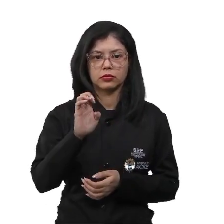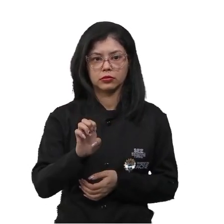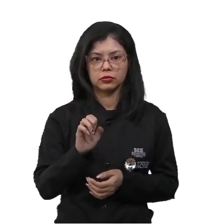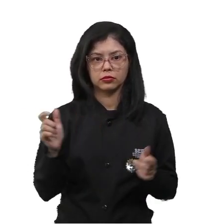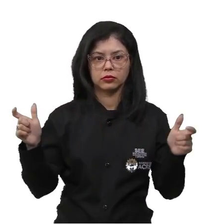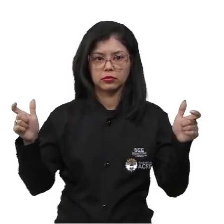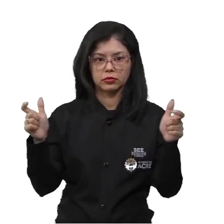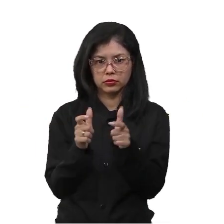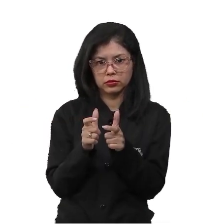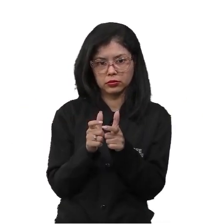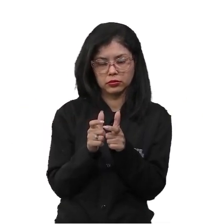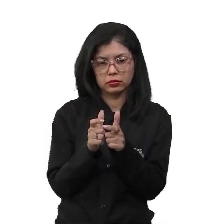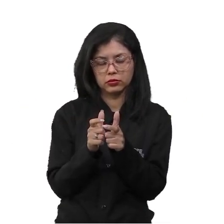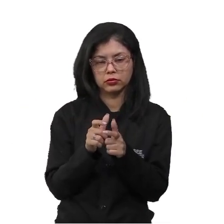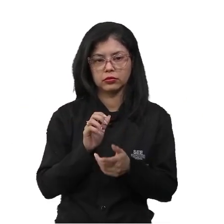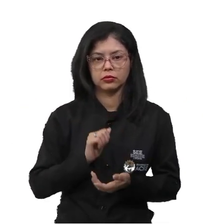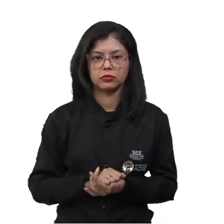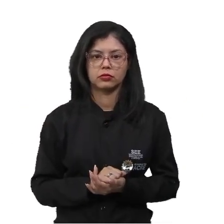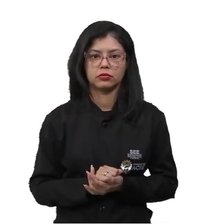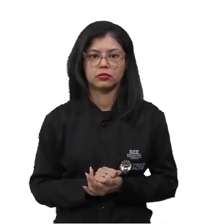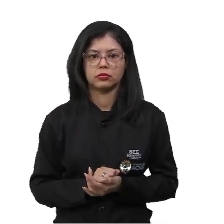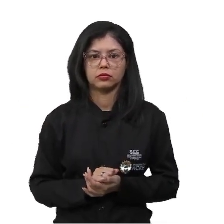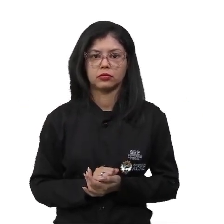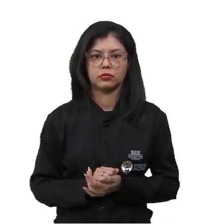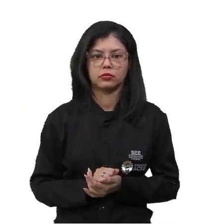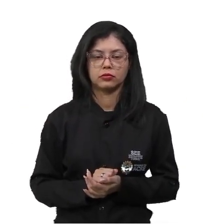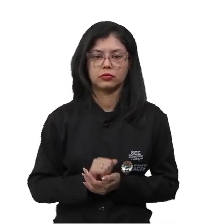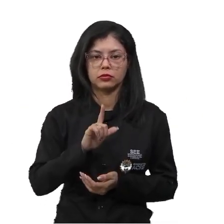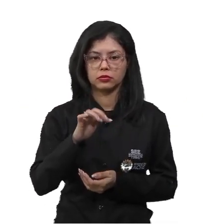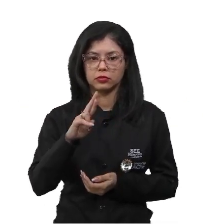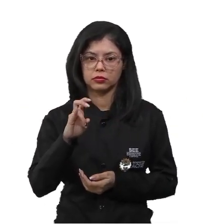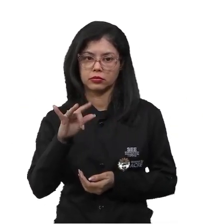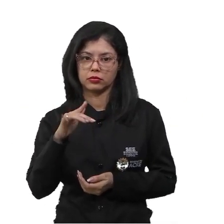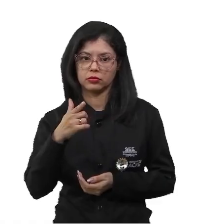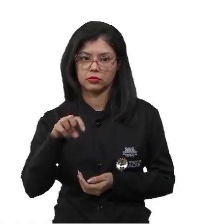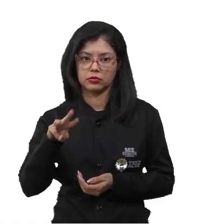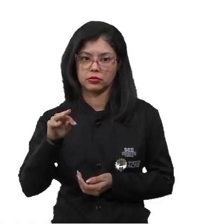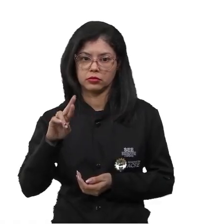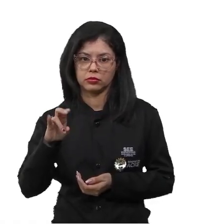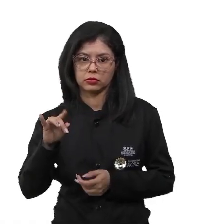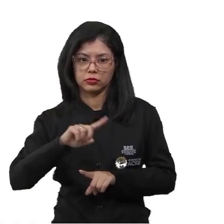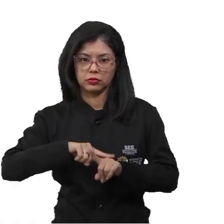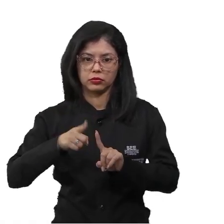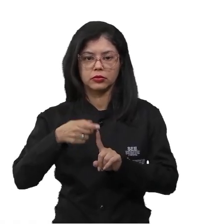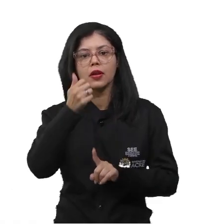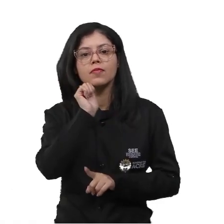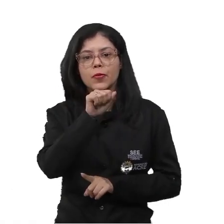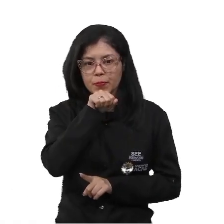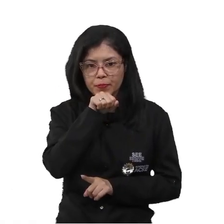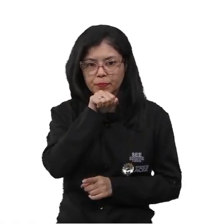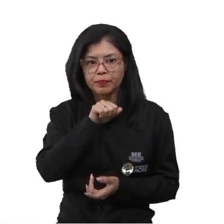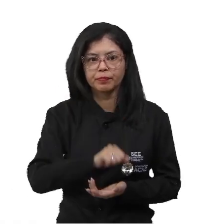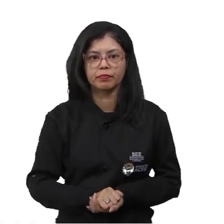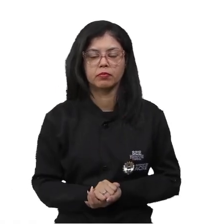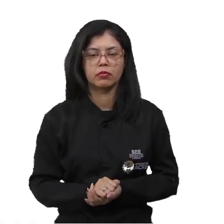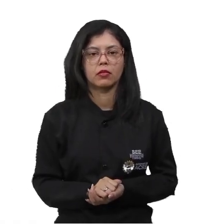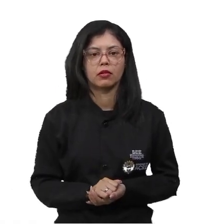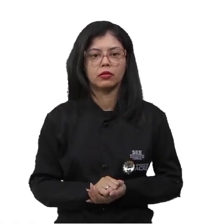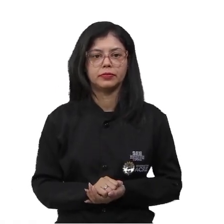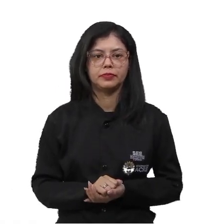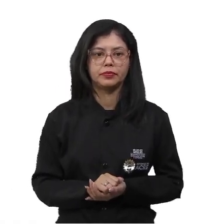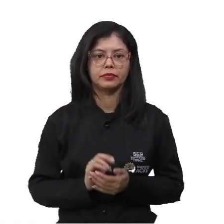trabalho. E letra E, diminuição dos benefícios na licença maternidade. Vamos